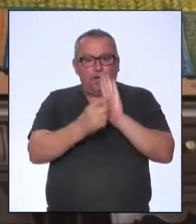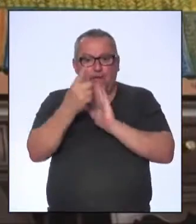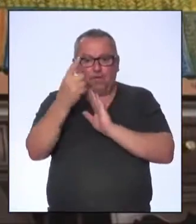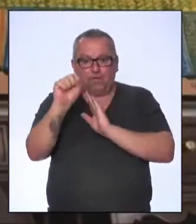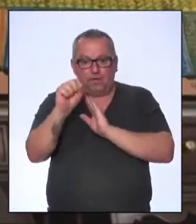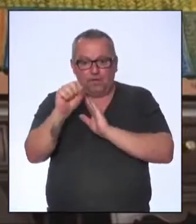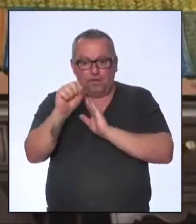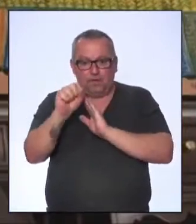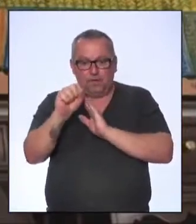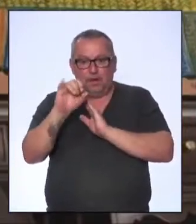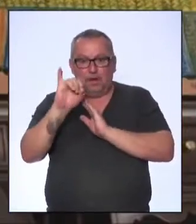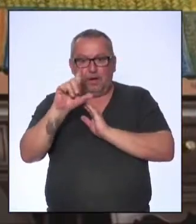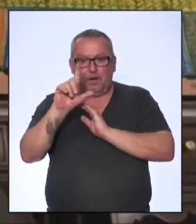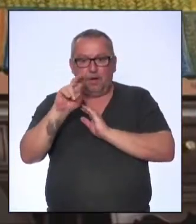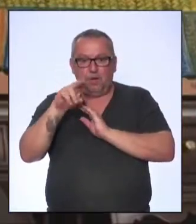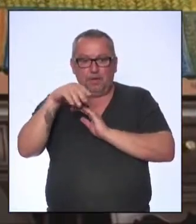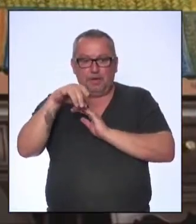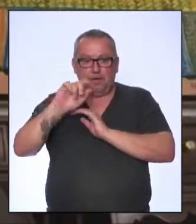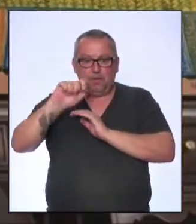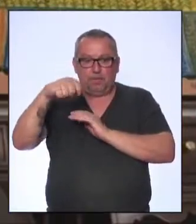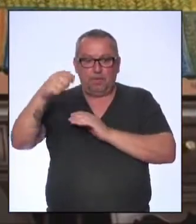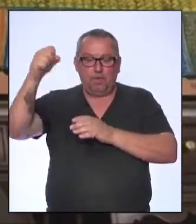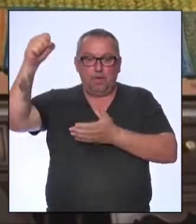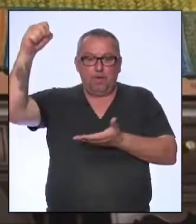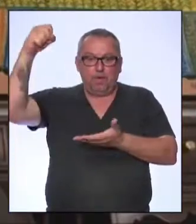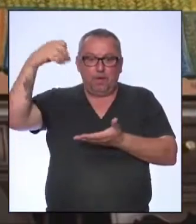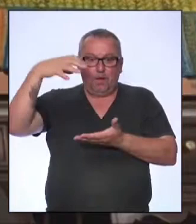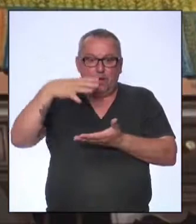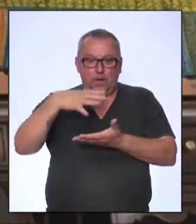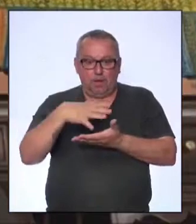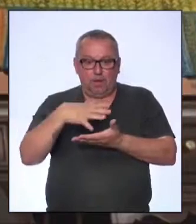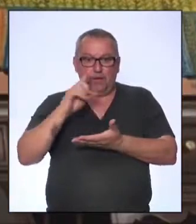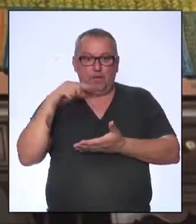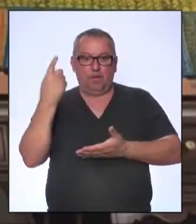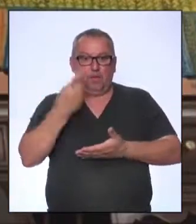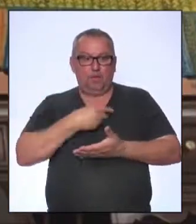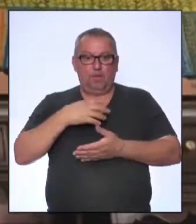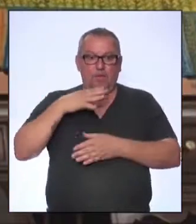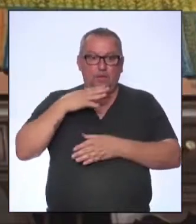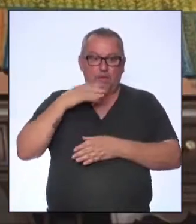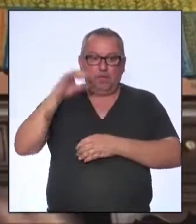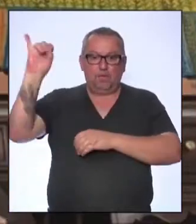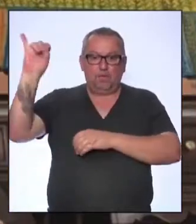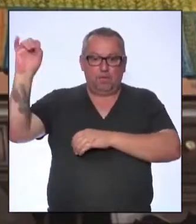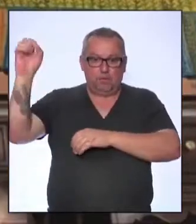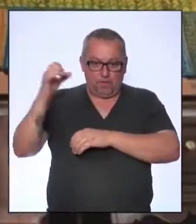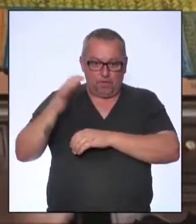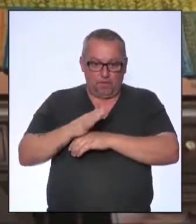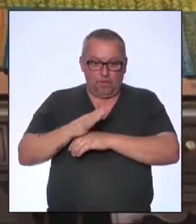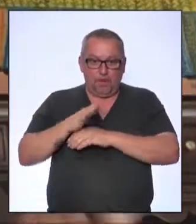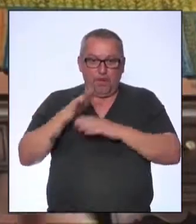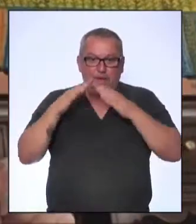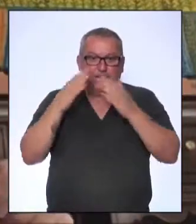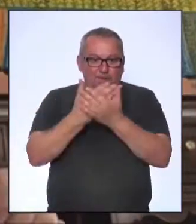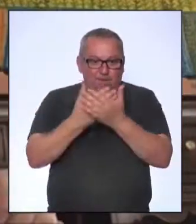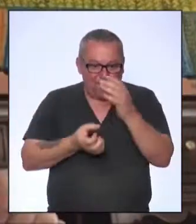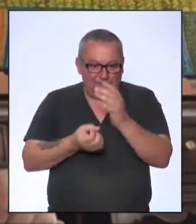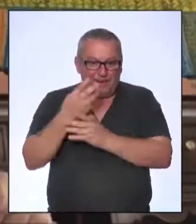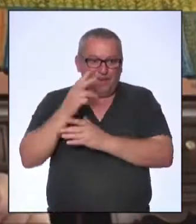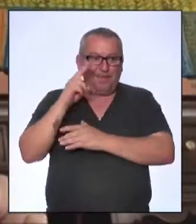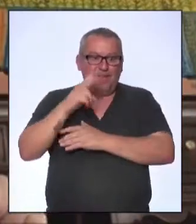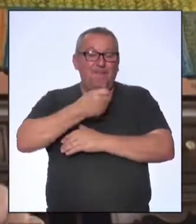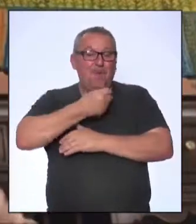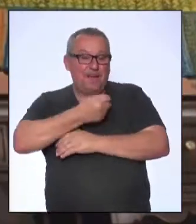com o iluminismo, que a escola como nós conhecemos hoje foi criada. Você se lembra que quem assistiu a entrevista